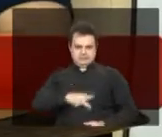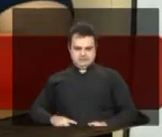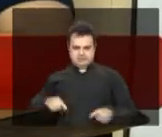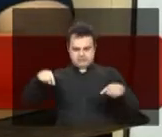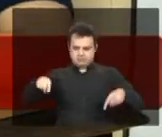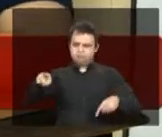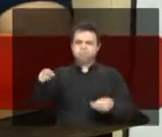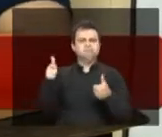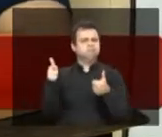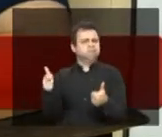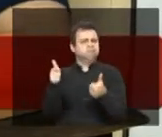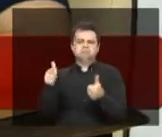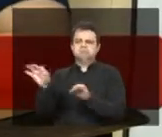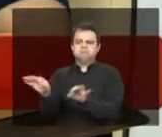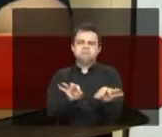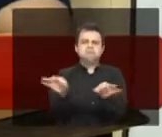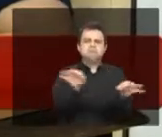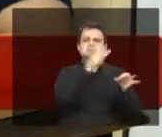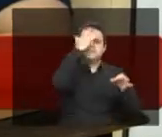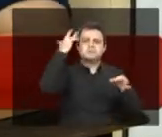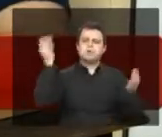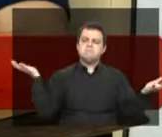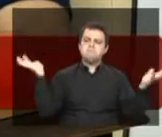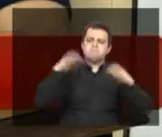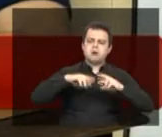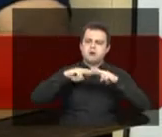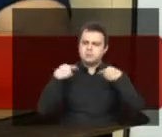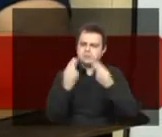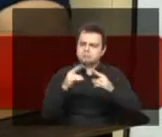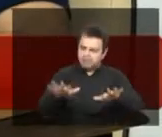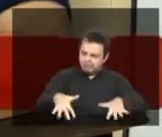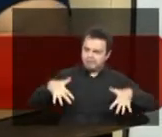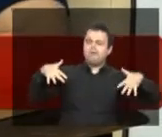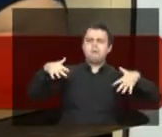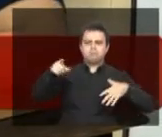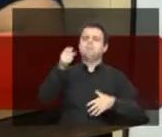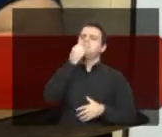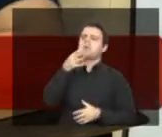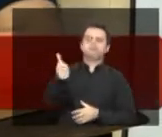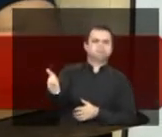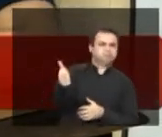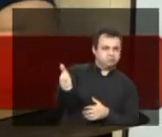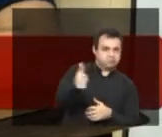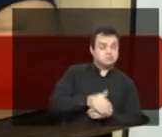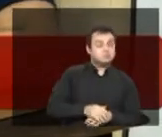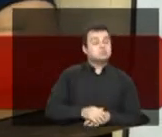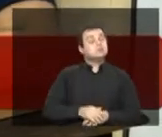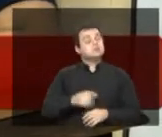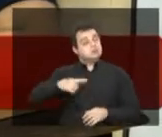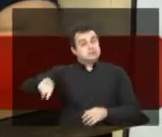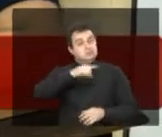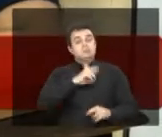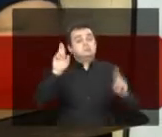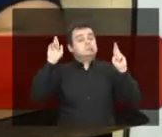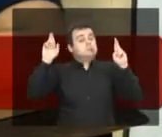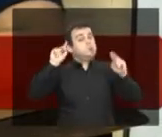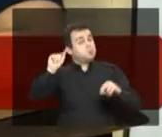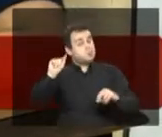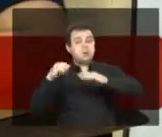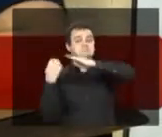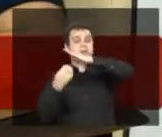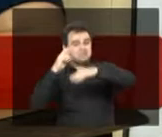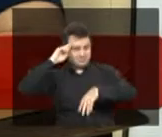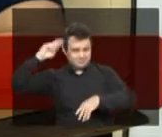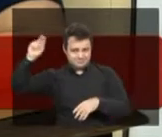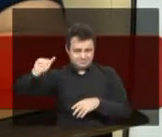de desenvolver esses encontros. A gente espera que as pessoas que representam as empresas